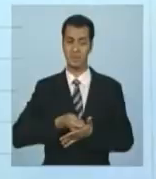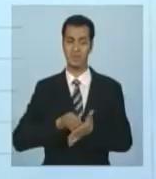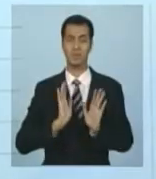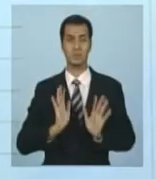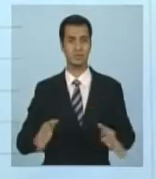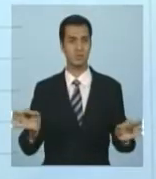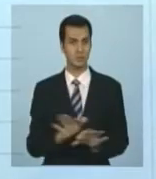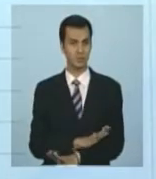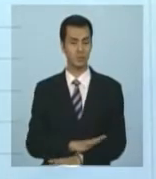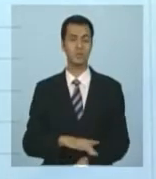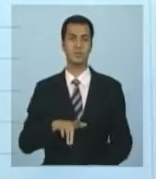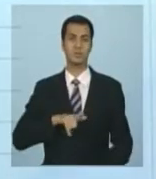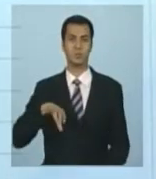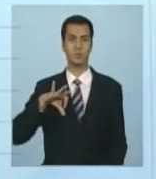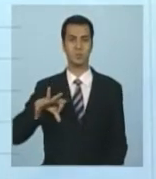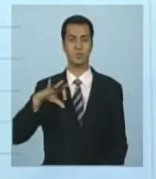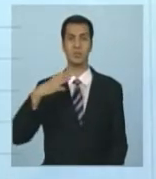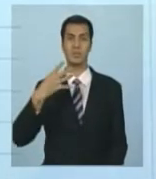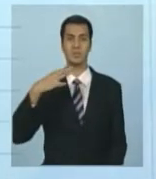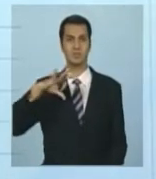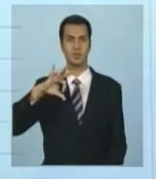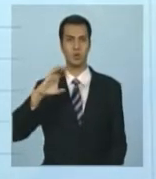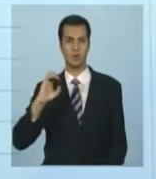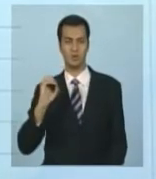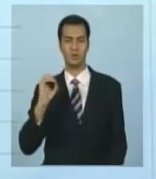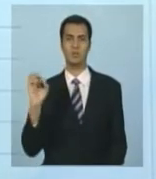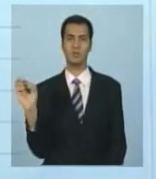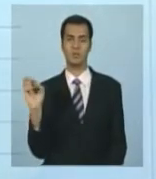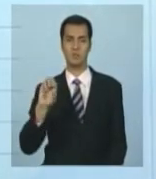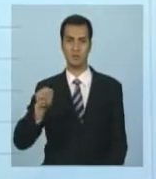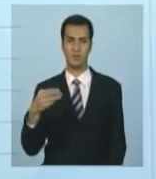dos 490, como a gente já tinha informado,